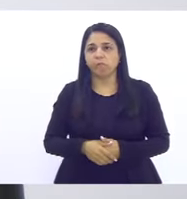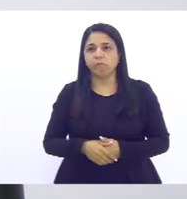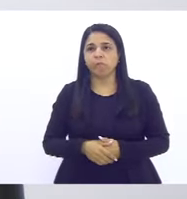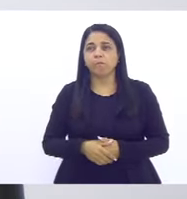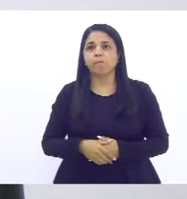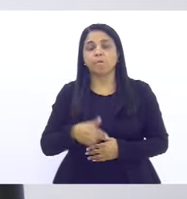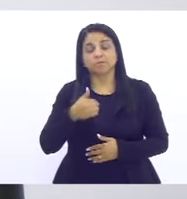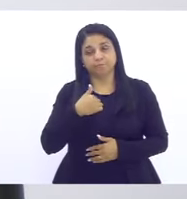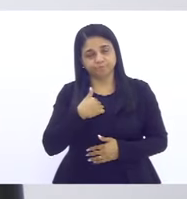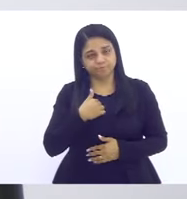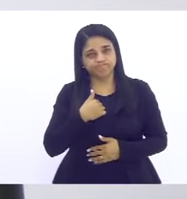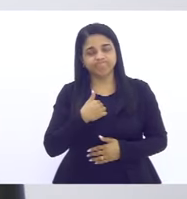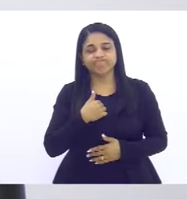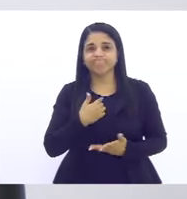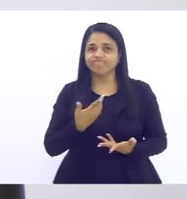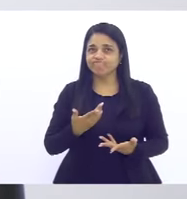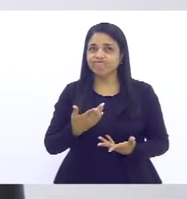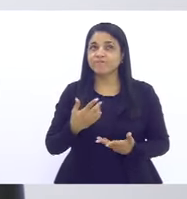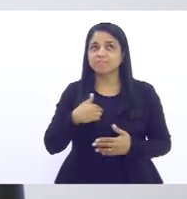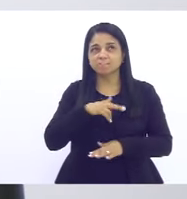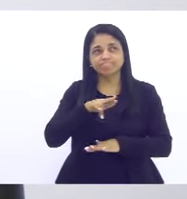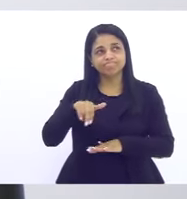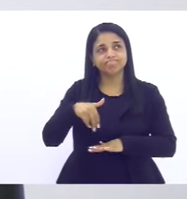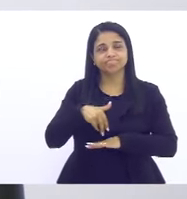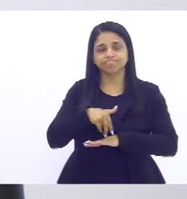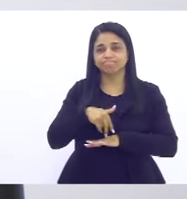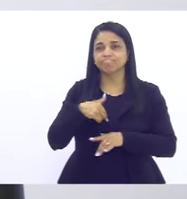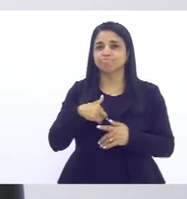É claro que a gente fica aqui numa posição,